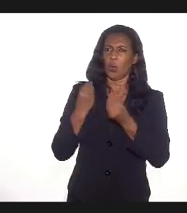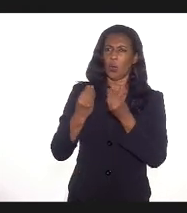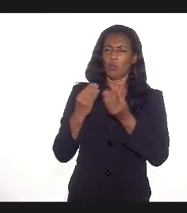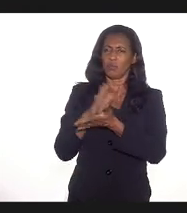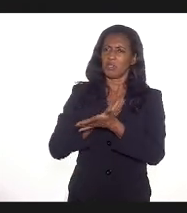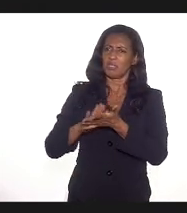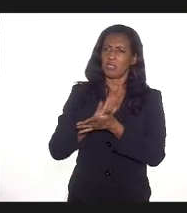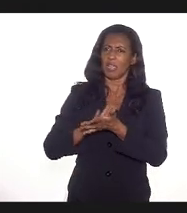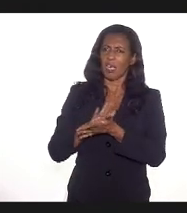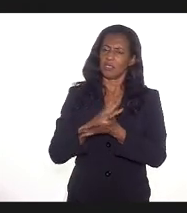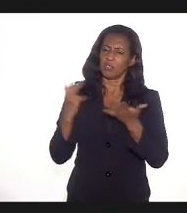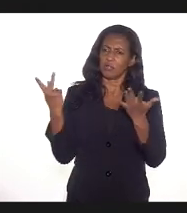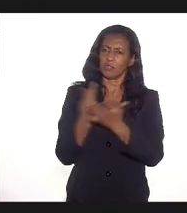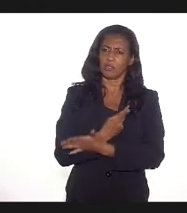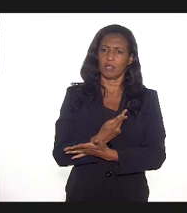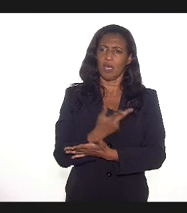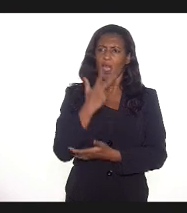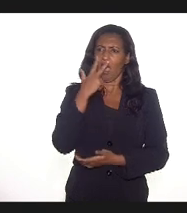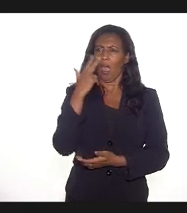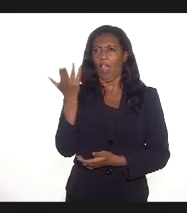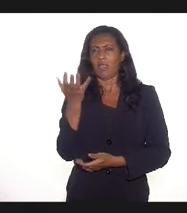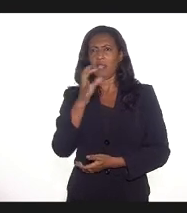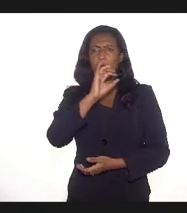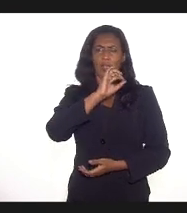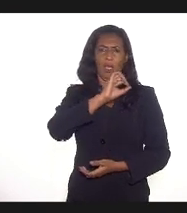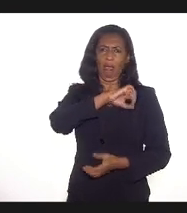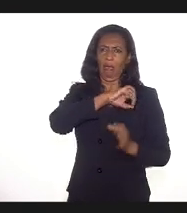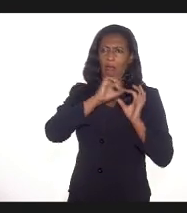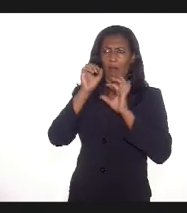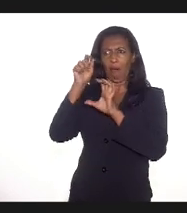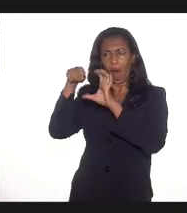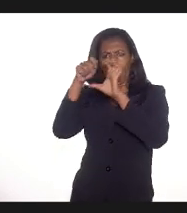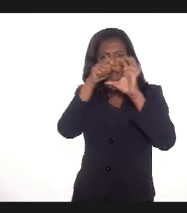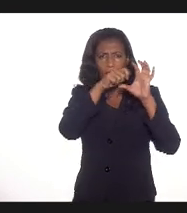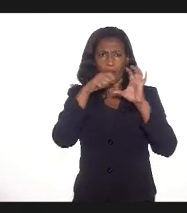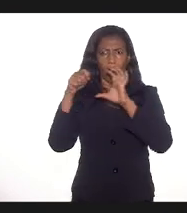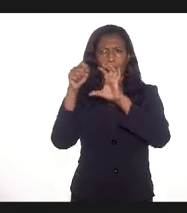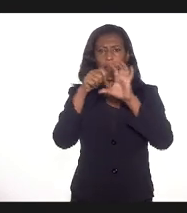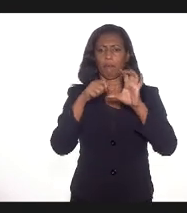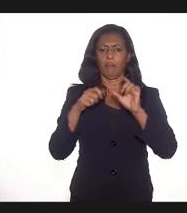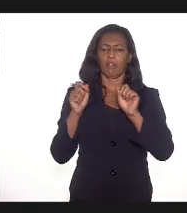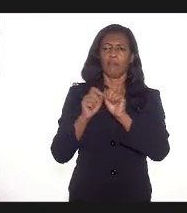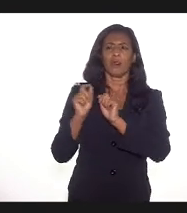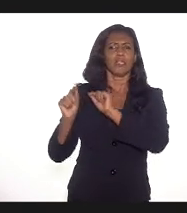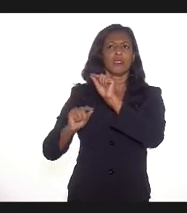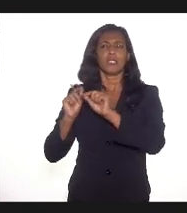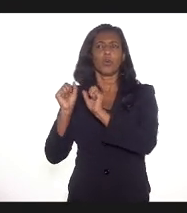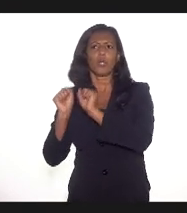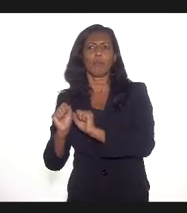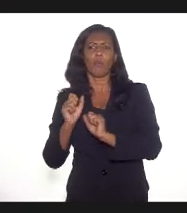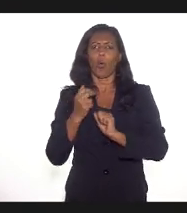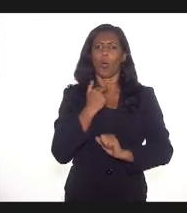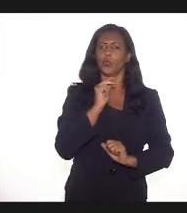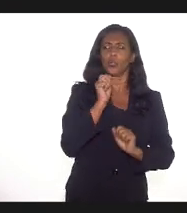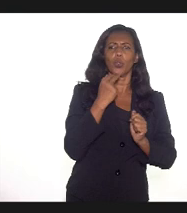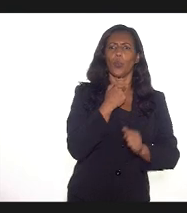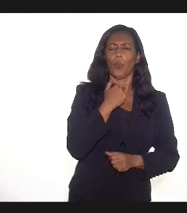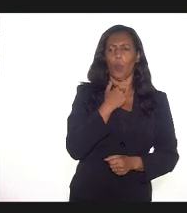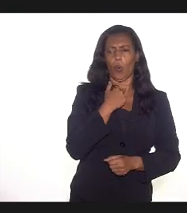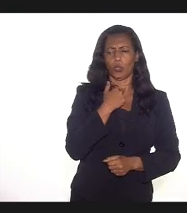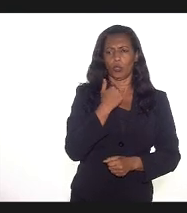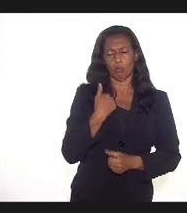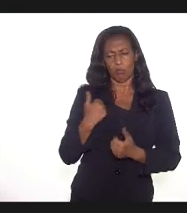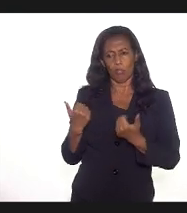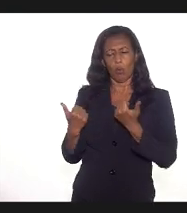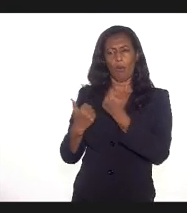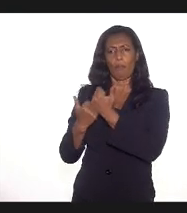acontecido, aí todo mundo quer botar câmera, quer botar filmagem, quer fazer o que pode e o que não pode. Declara-se o meu apoio ao Márcio Galberto,